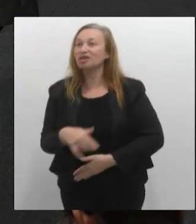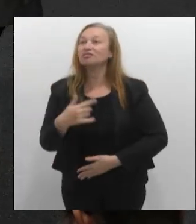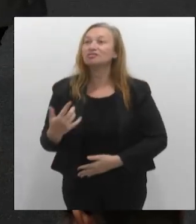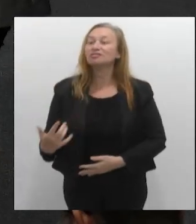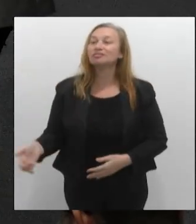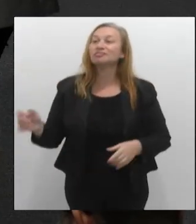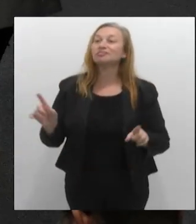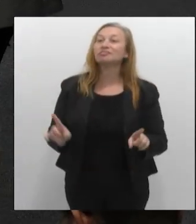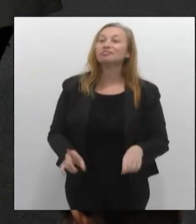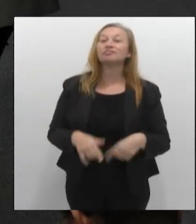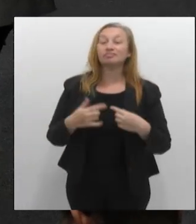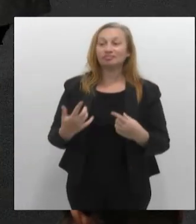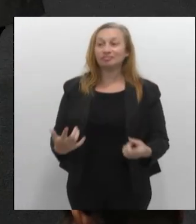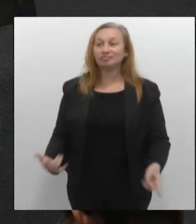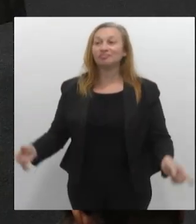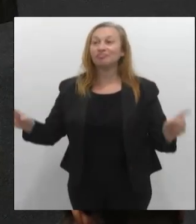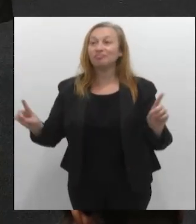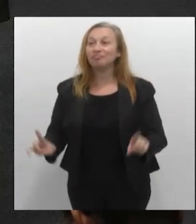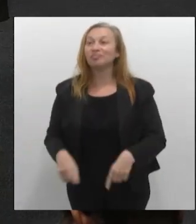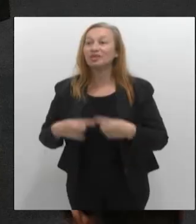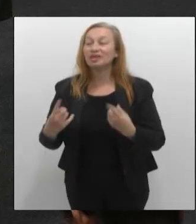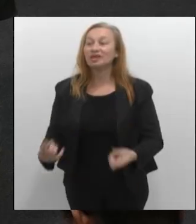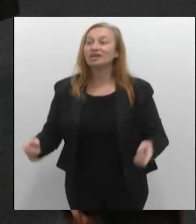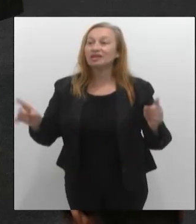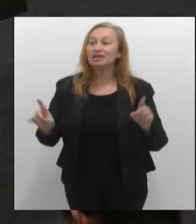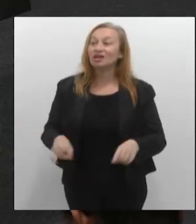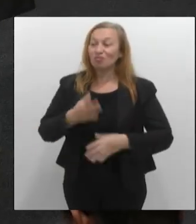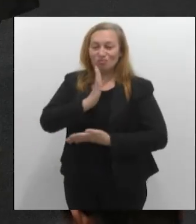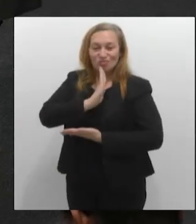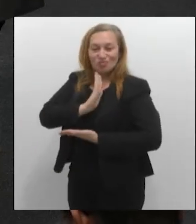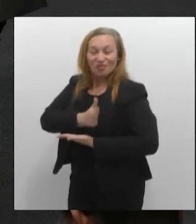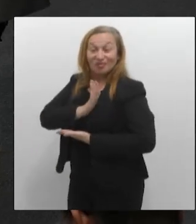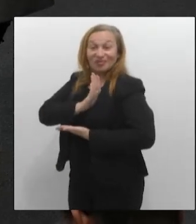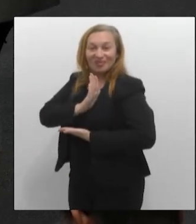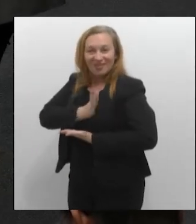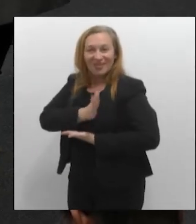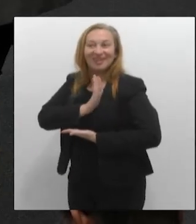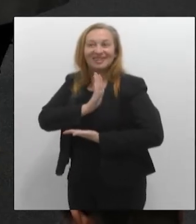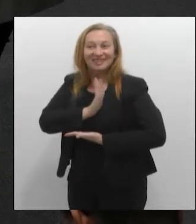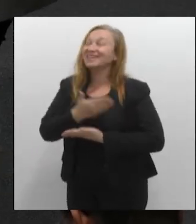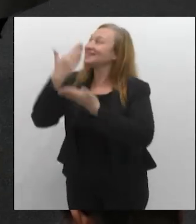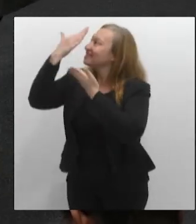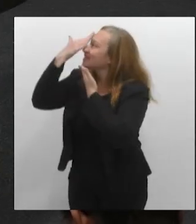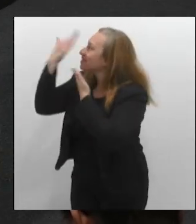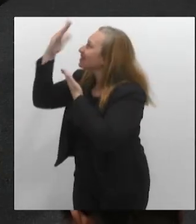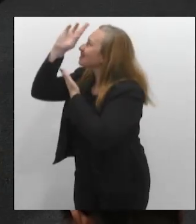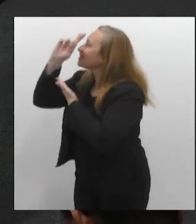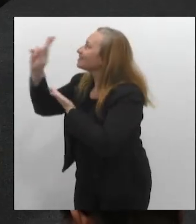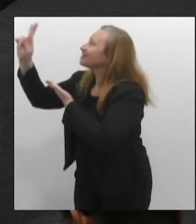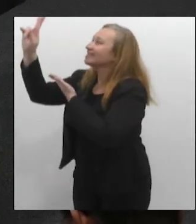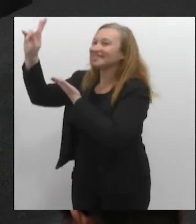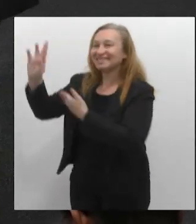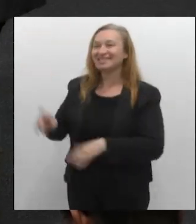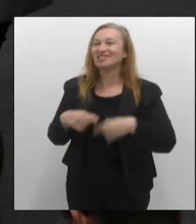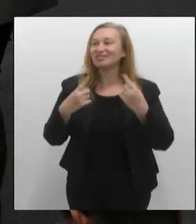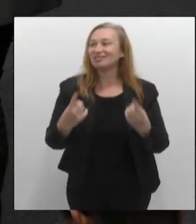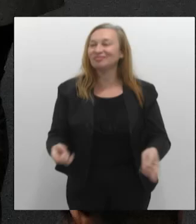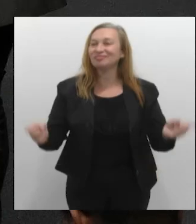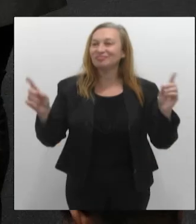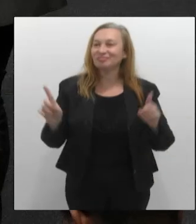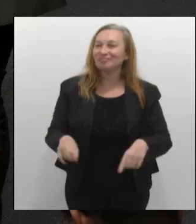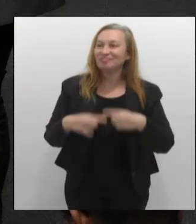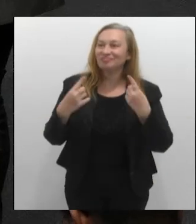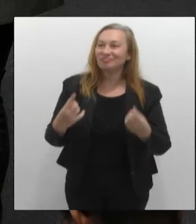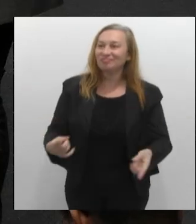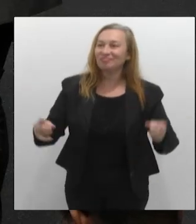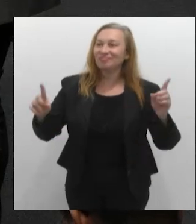nosso Deus. Um coração grato ao Senhor é o que